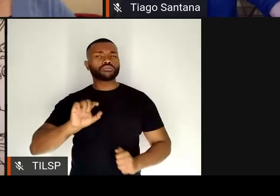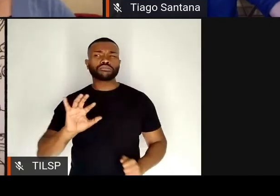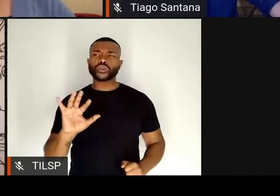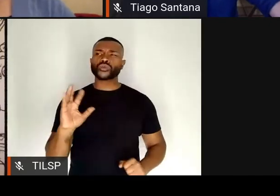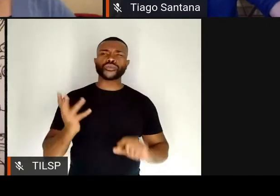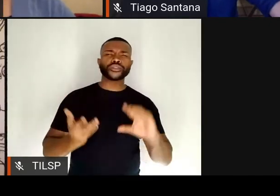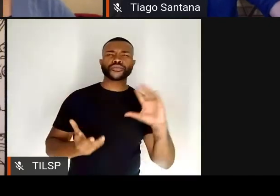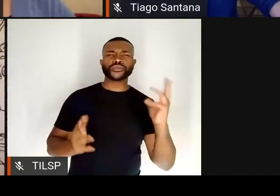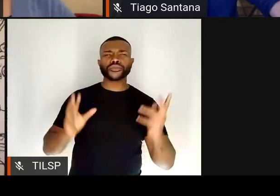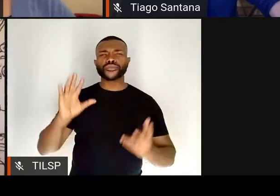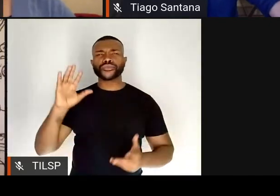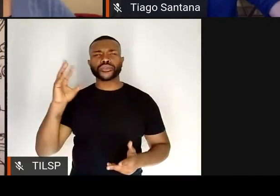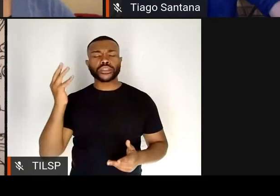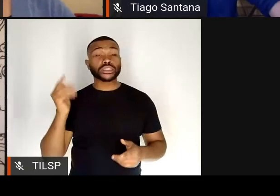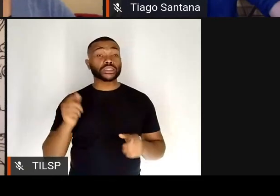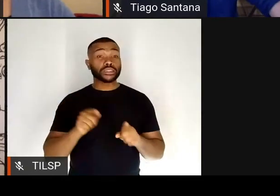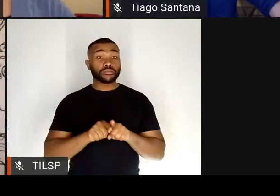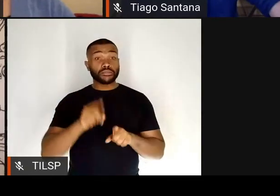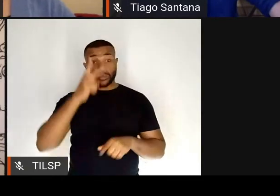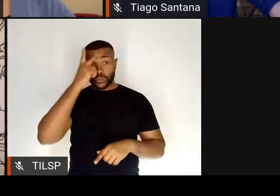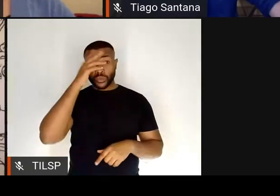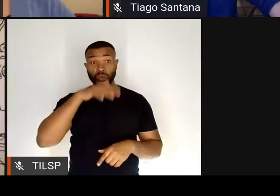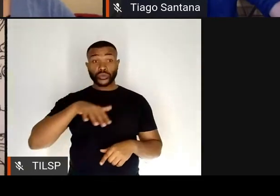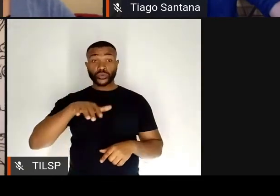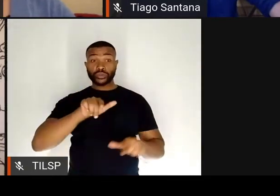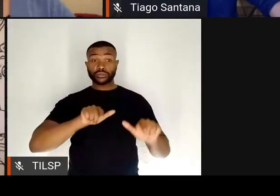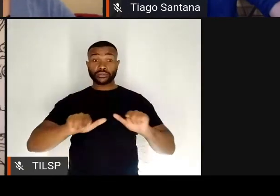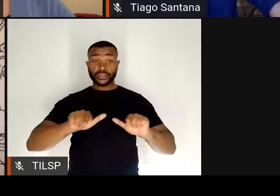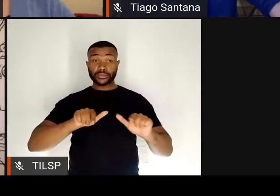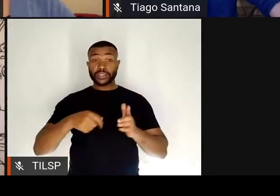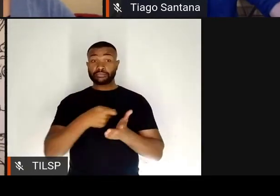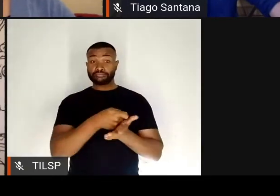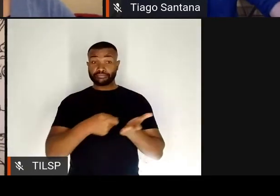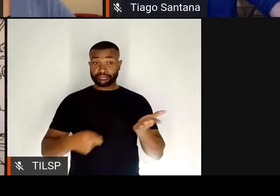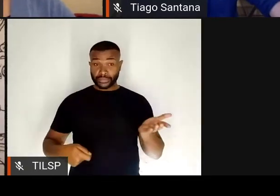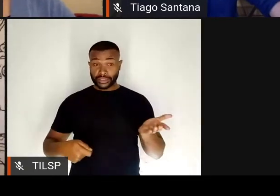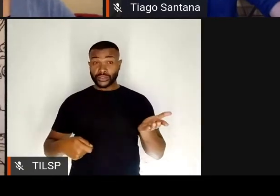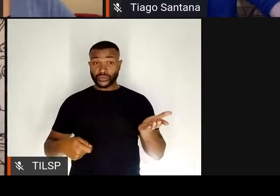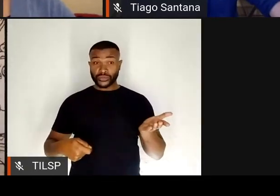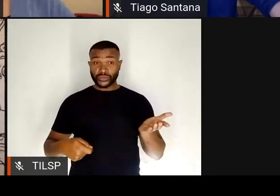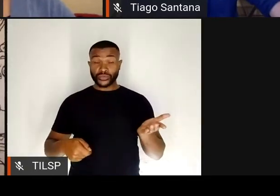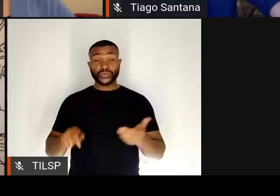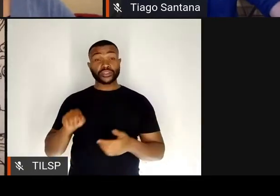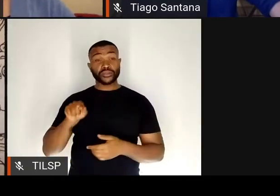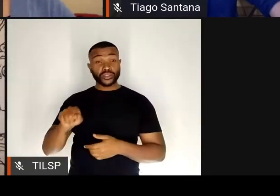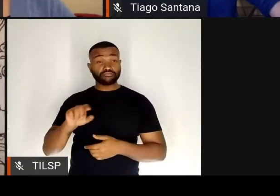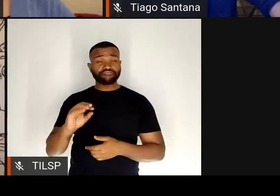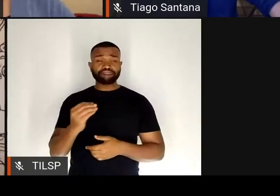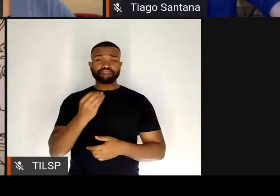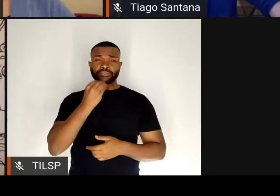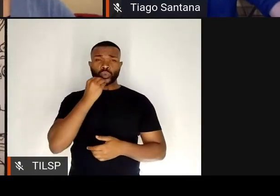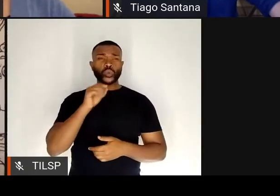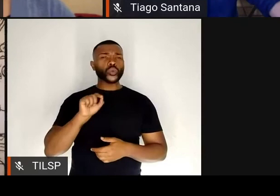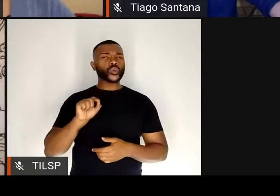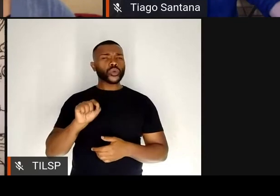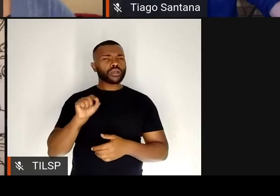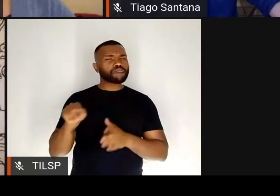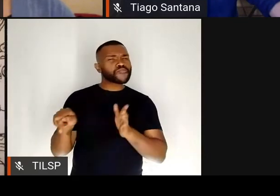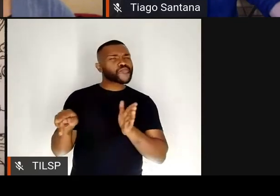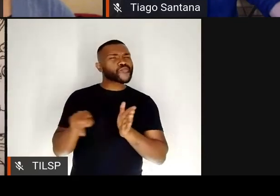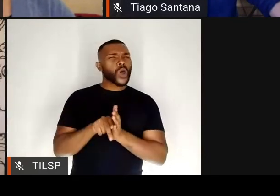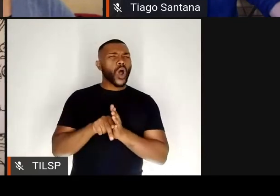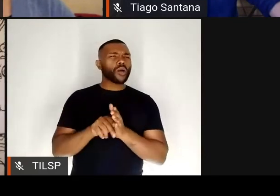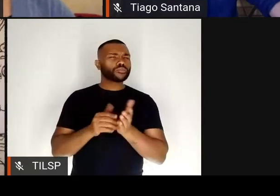frente a quem trabalha com texto que não necessariamente está, essa é uma condição da natureza do processo